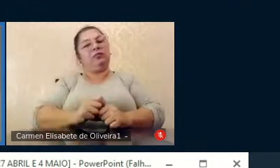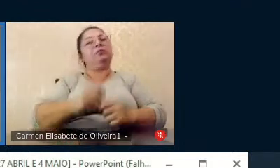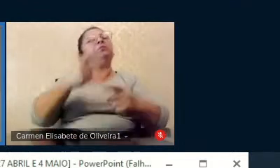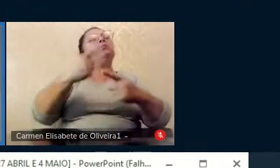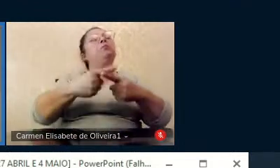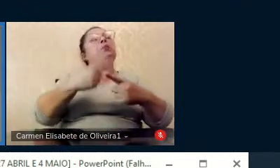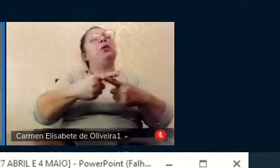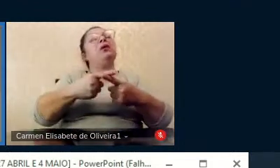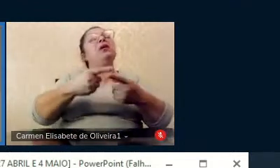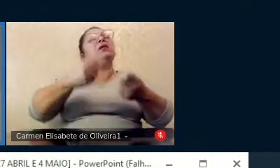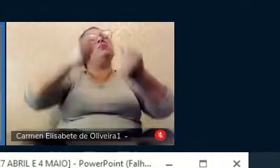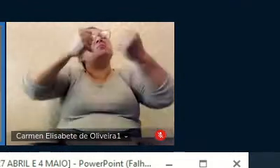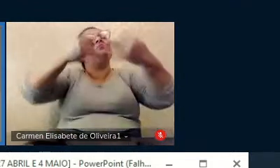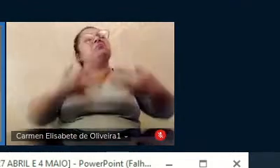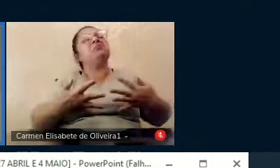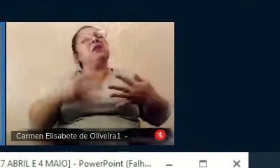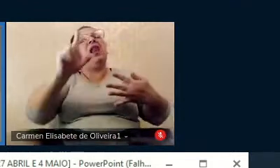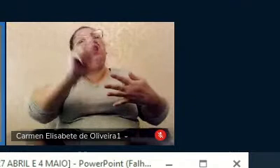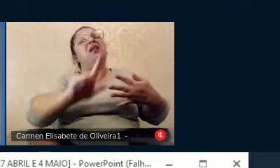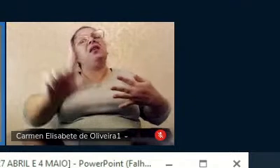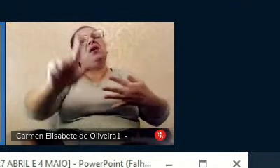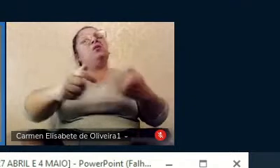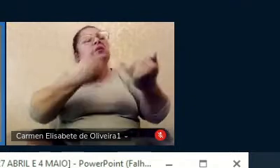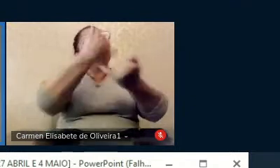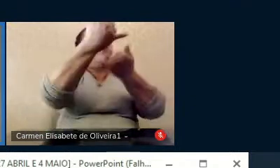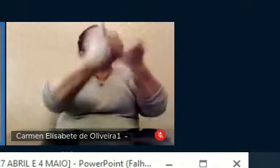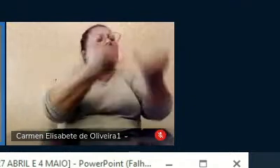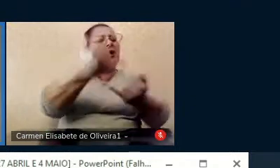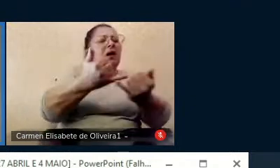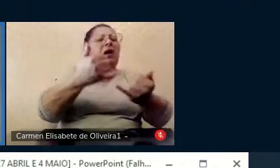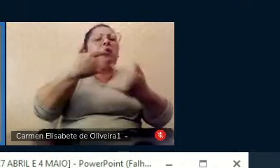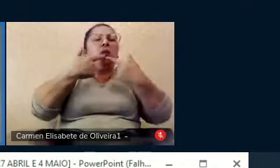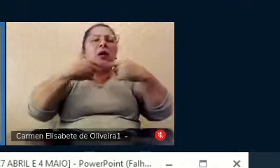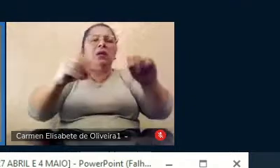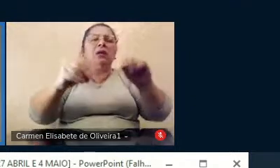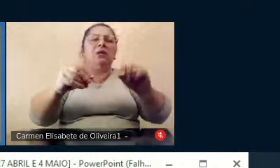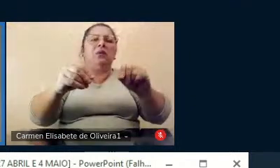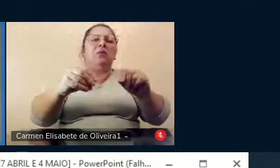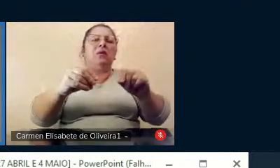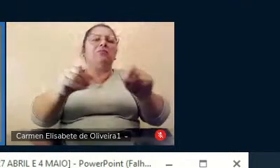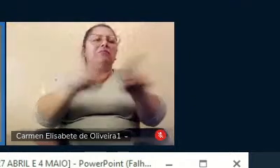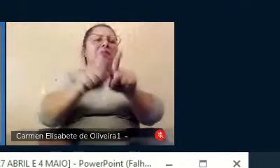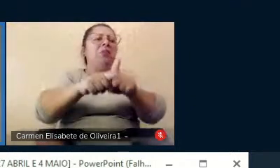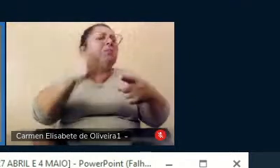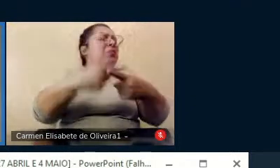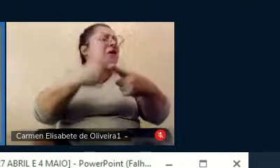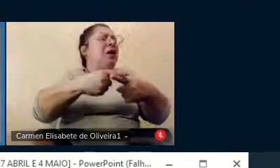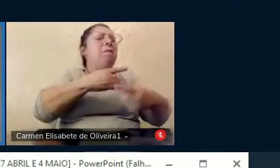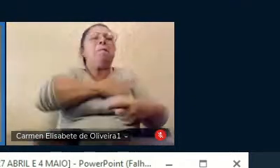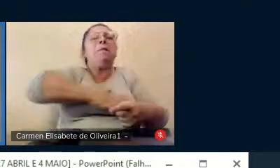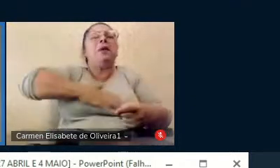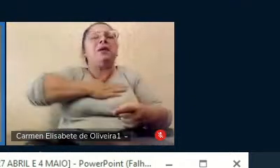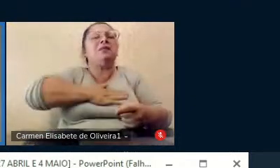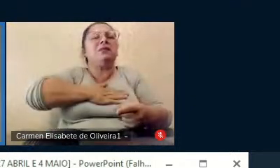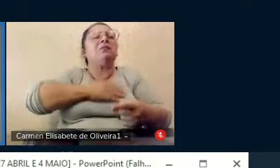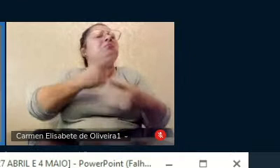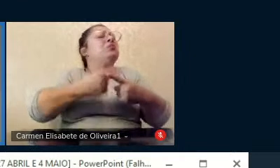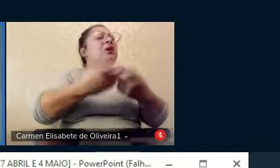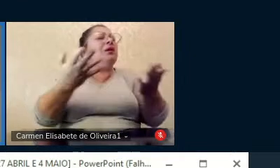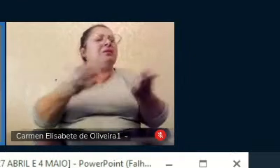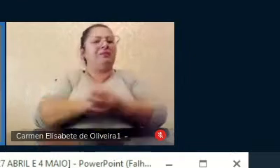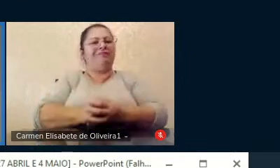ela fala isso? Que a literatura permite brincar com a língua, que ela nos dá prazer. Porque hoje nós temos a